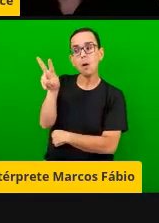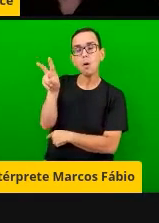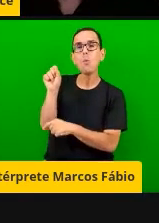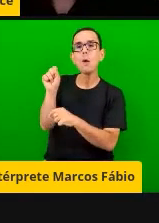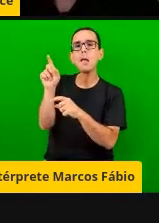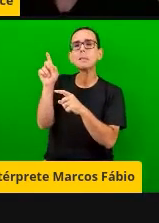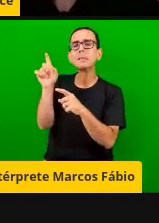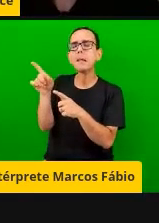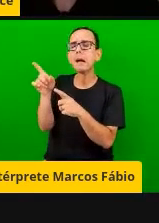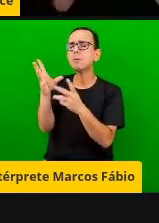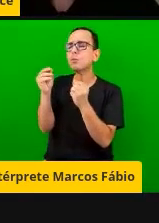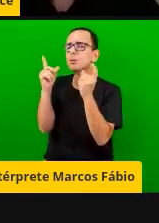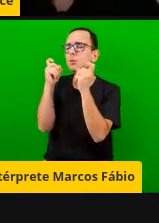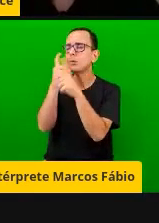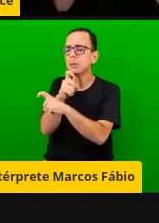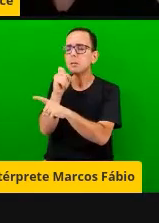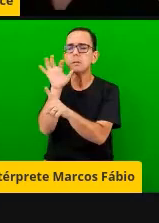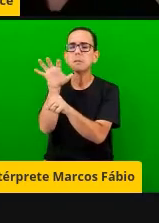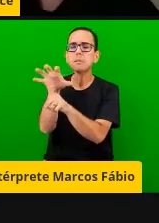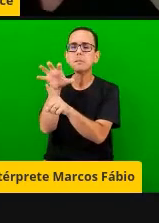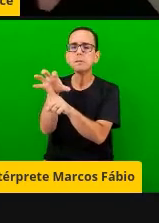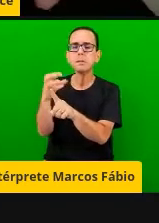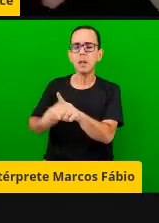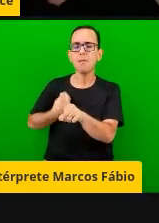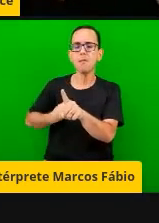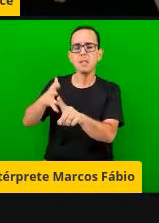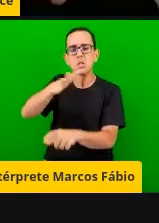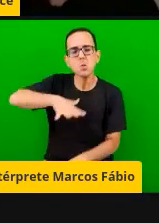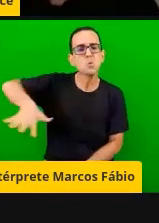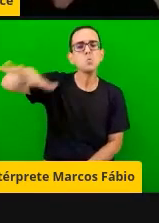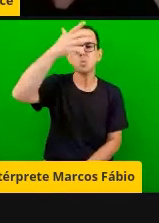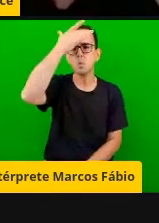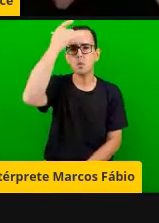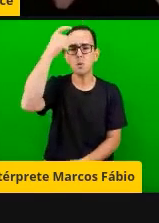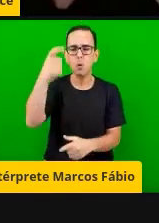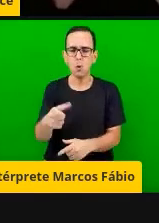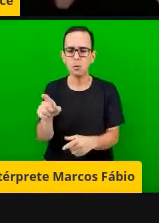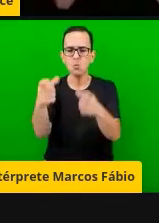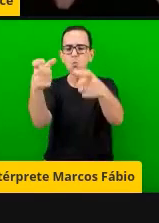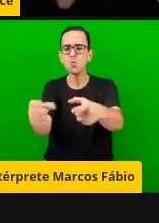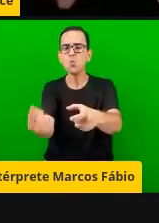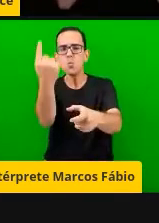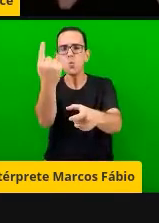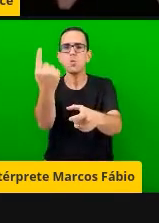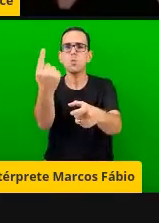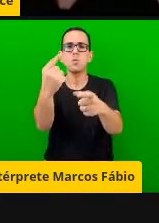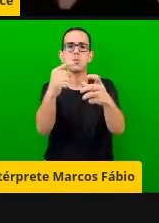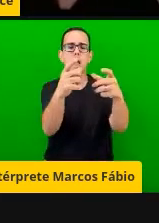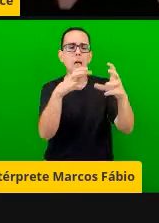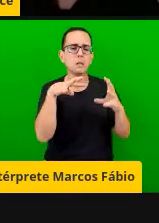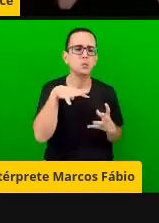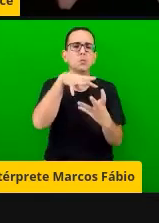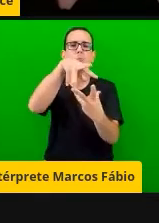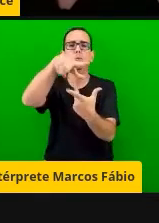danada, como intervém na vida de todas as pessoas, e não é num lugar só, é no mundo todo, né? Então, é importante a gente ver que